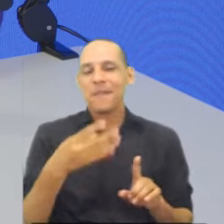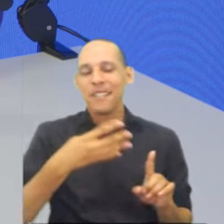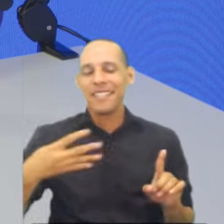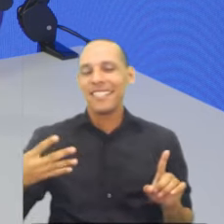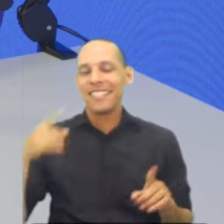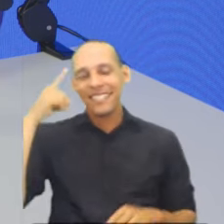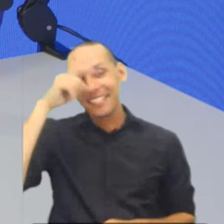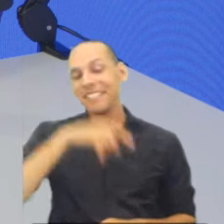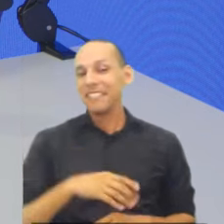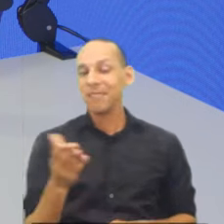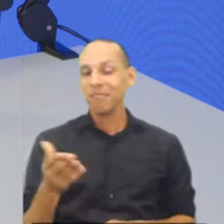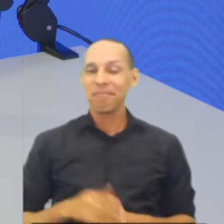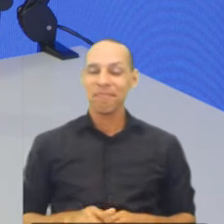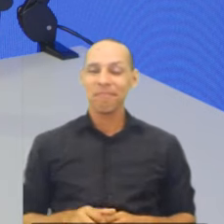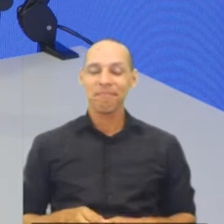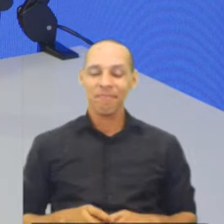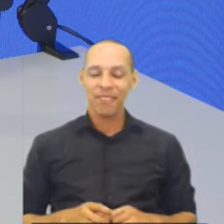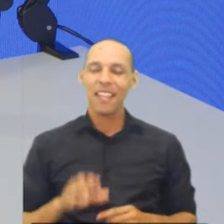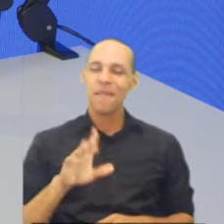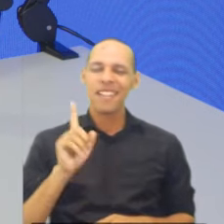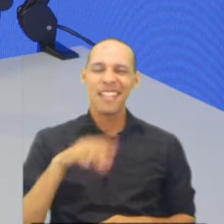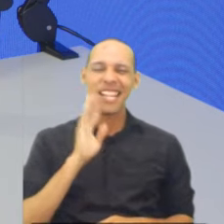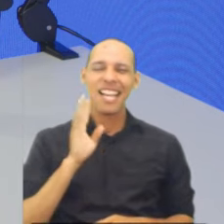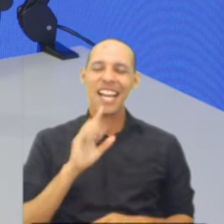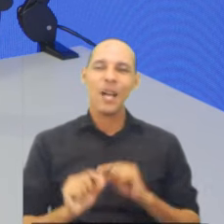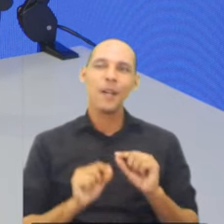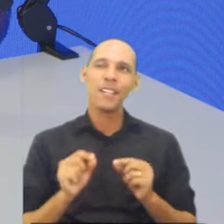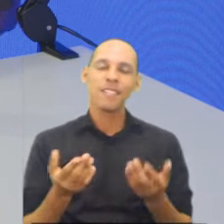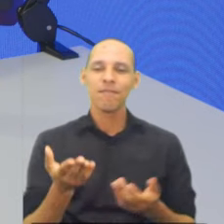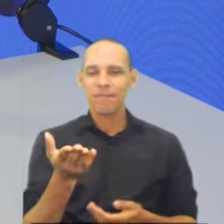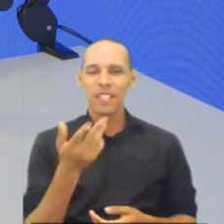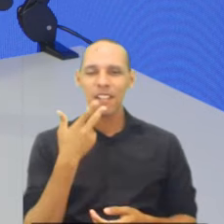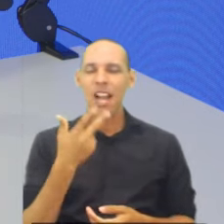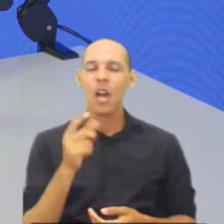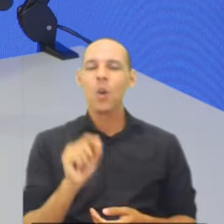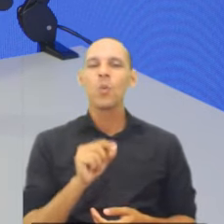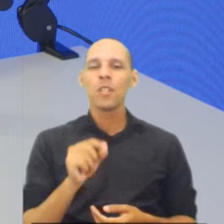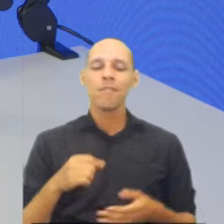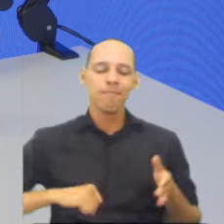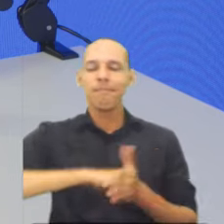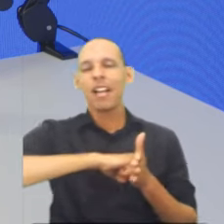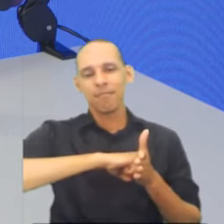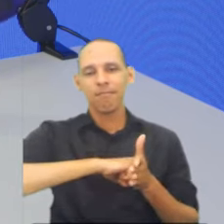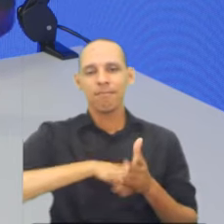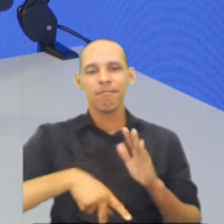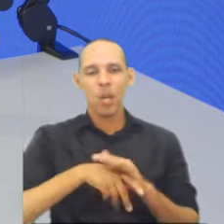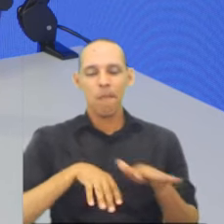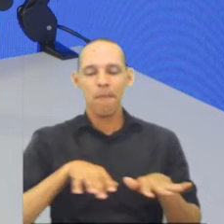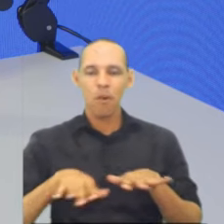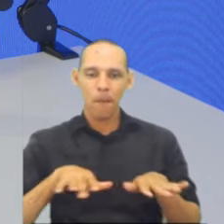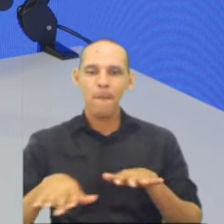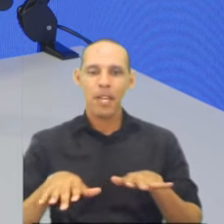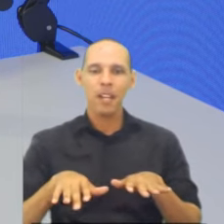movimento LGBT mas eh é bem legal essa essa questão que Você levantou Qual o impacto da